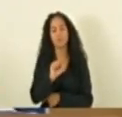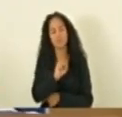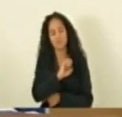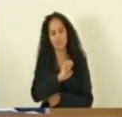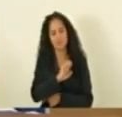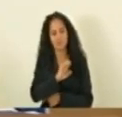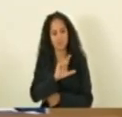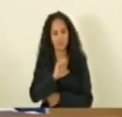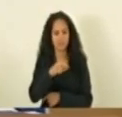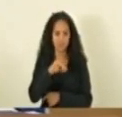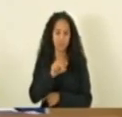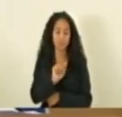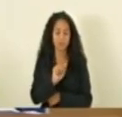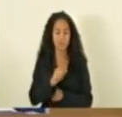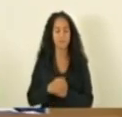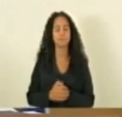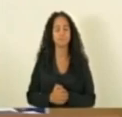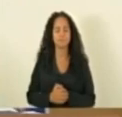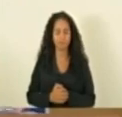Selena Zagrilo.